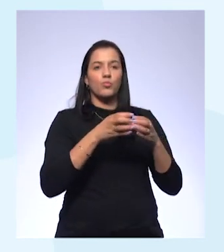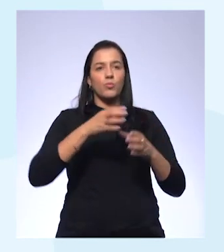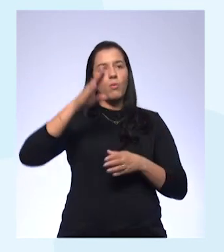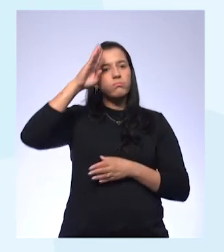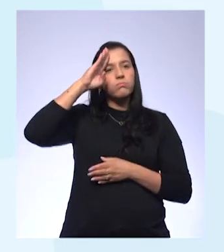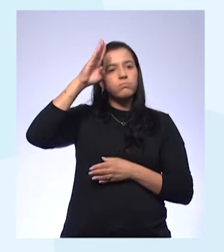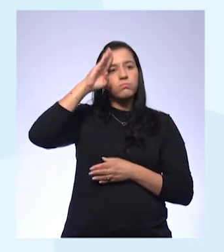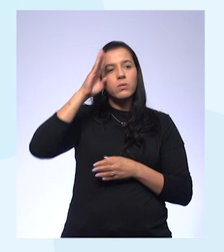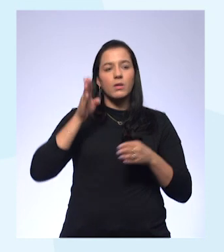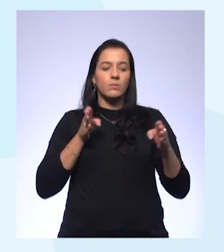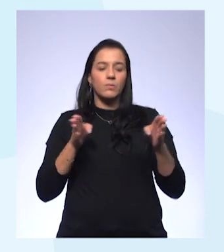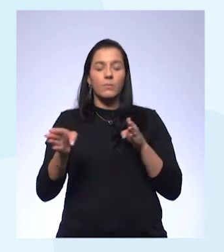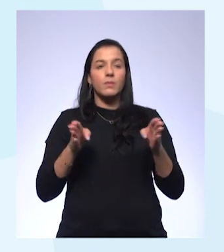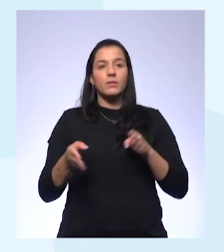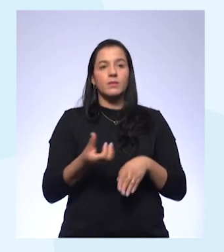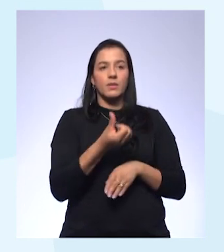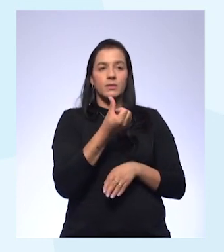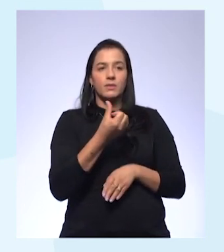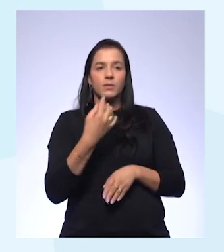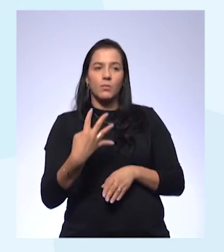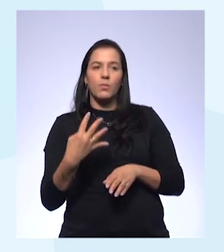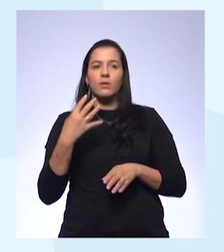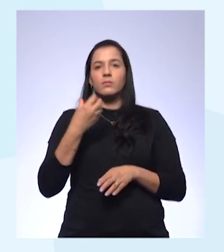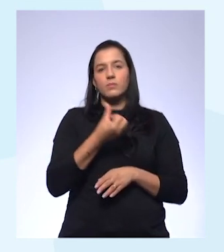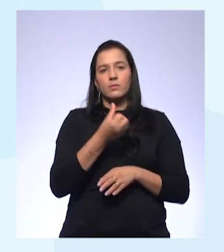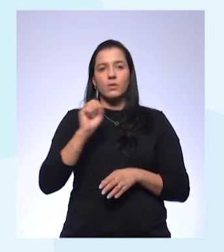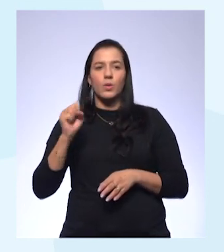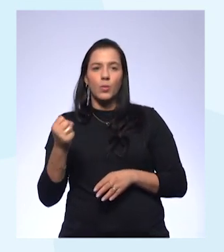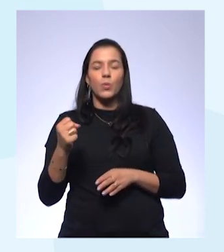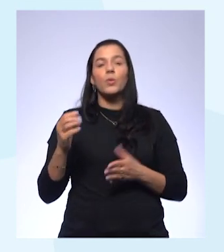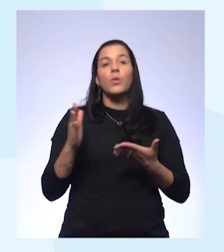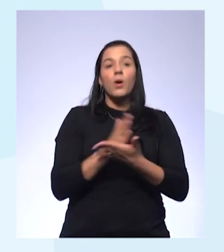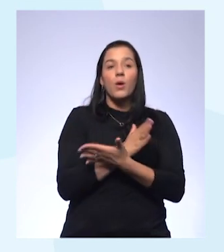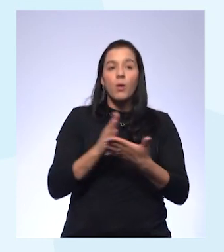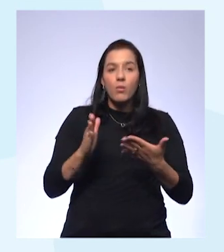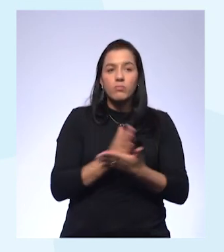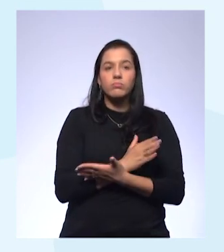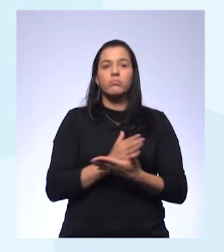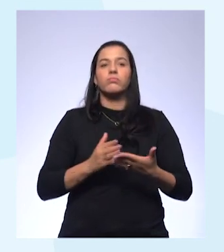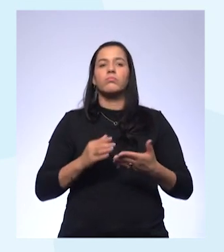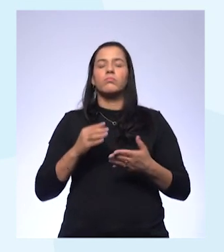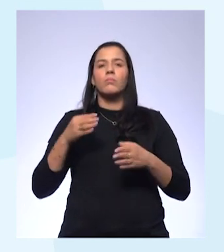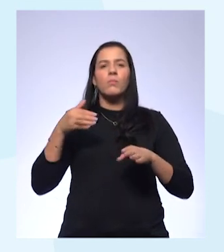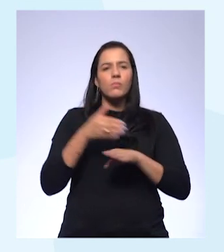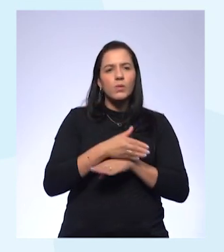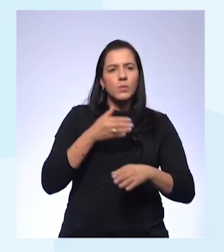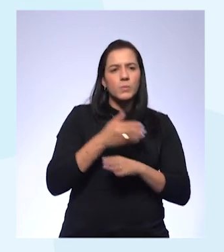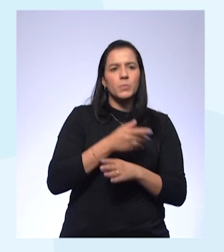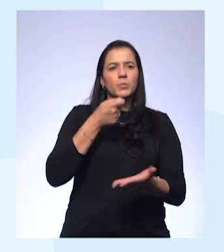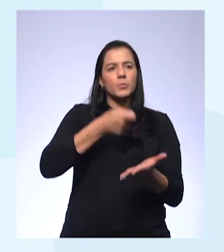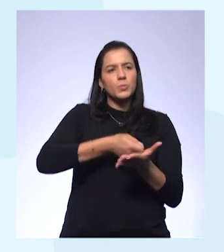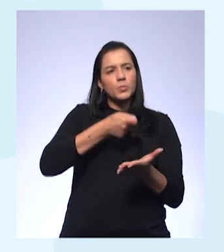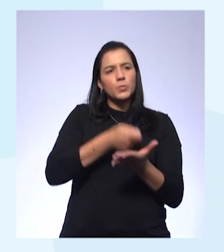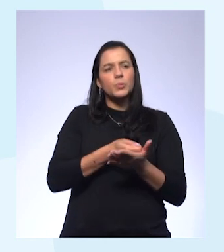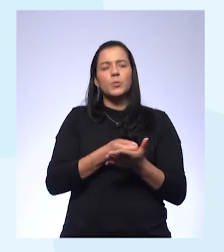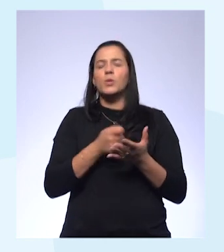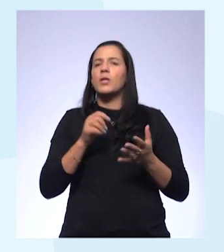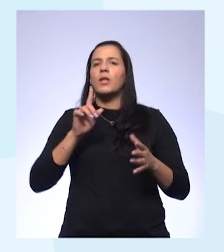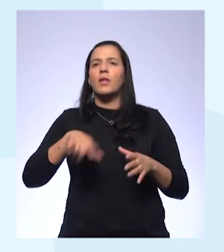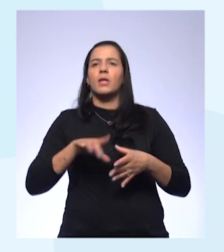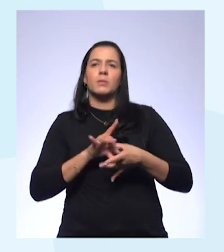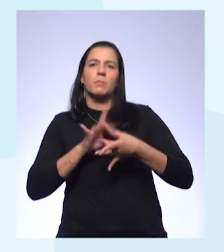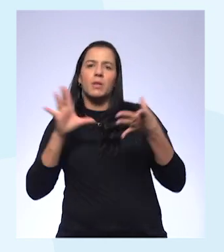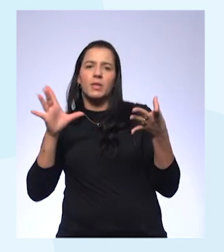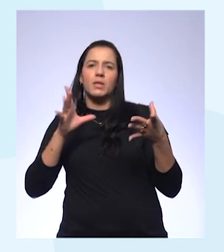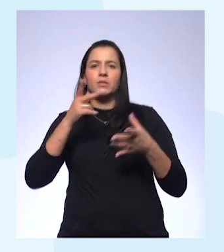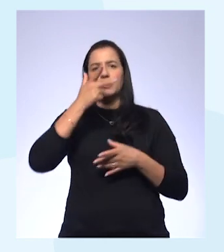entre 64 e 68, alguns atos institucionais foram aos poucos suprimindo direitos e